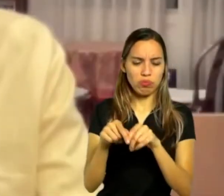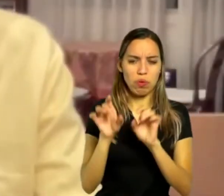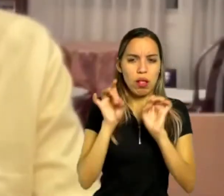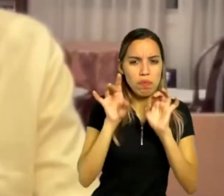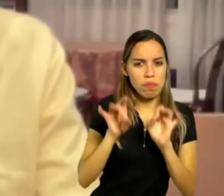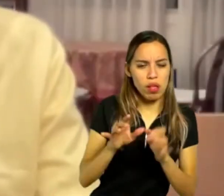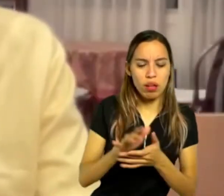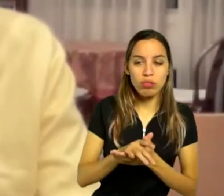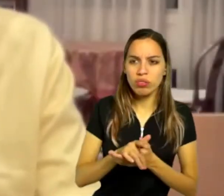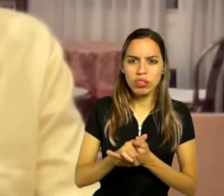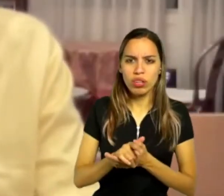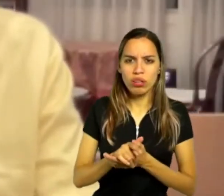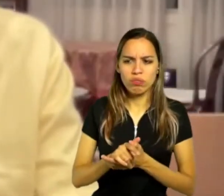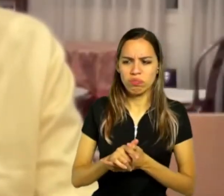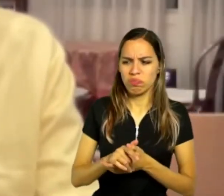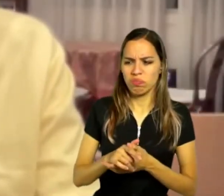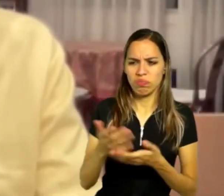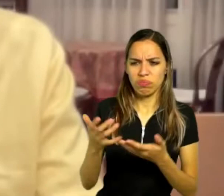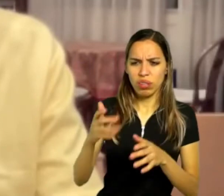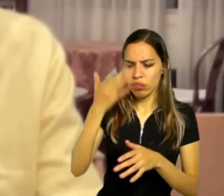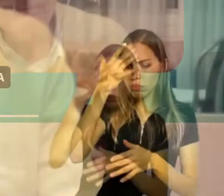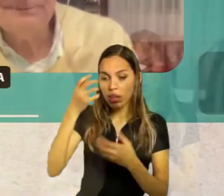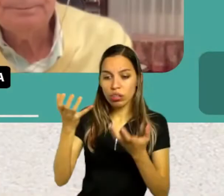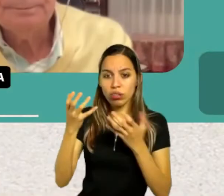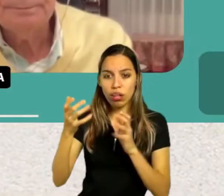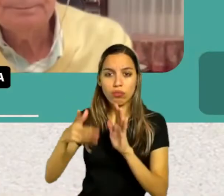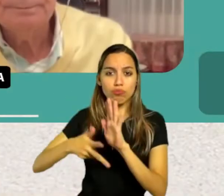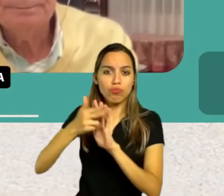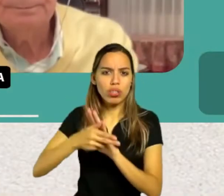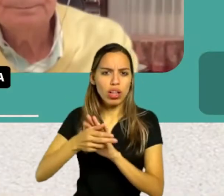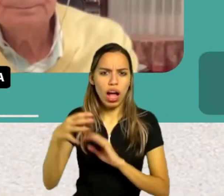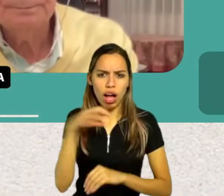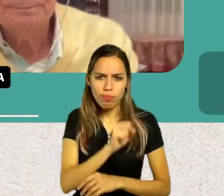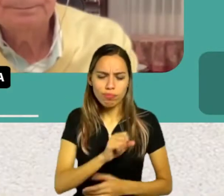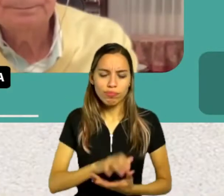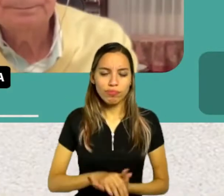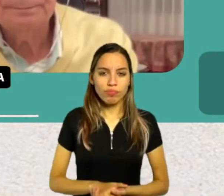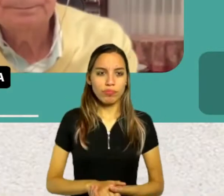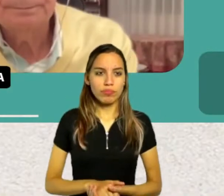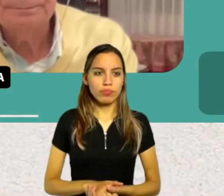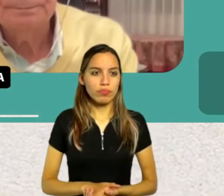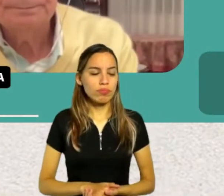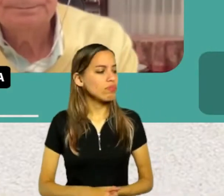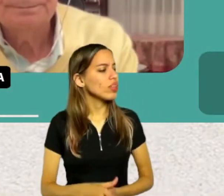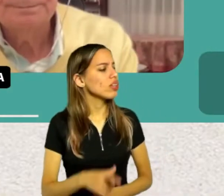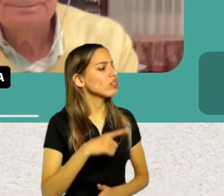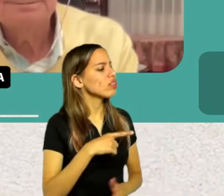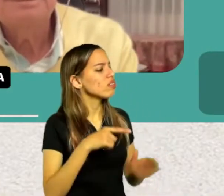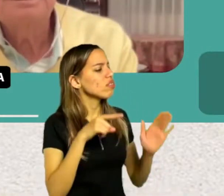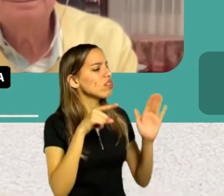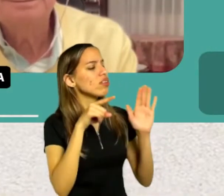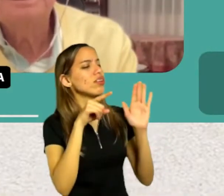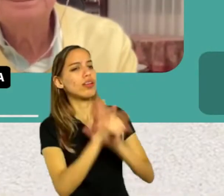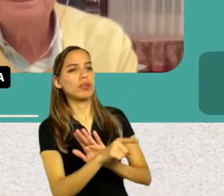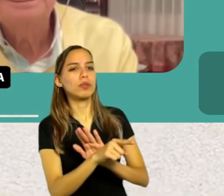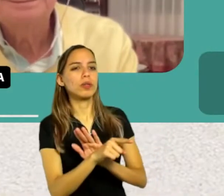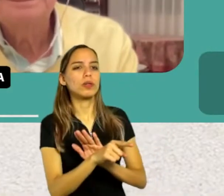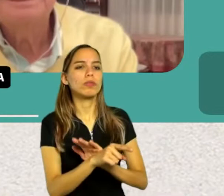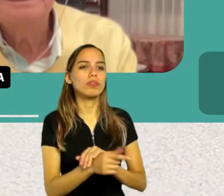né? Falando nisso, o Pedro Nava mandou me perguntar, baixou aqui no lado esquerdo aqui da